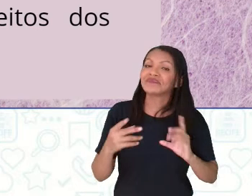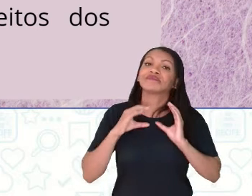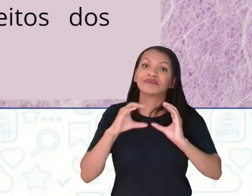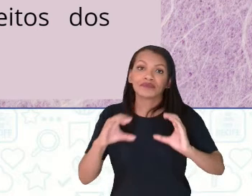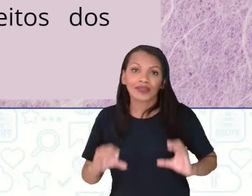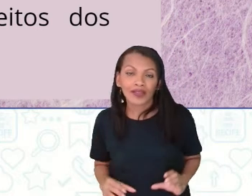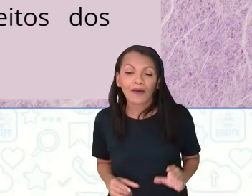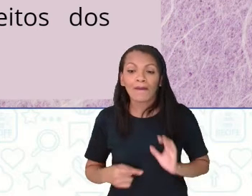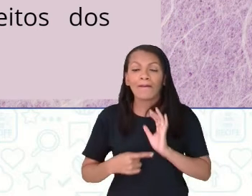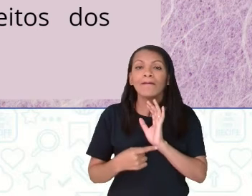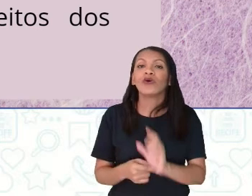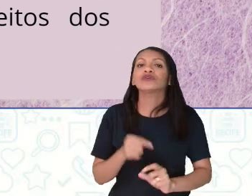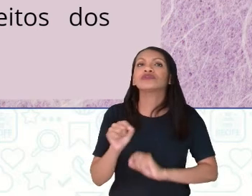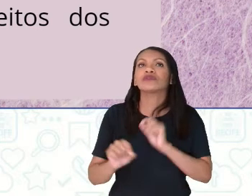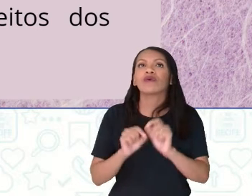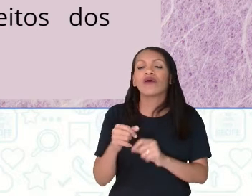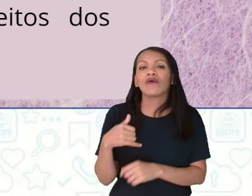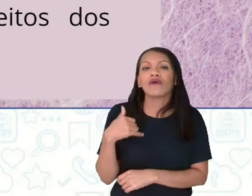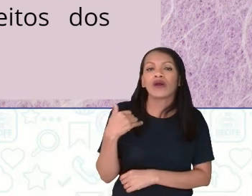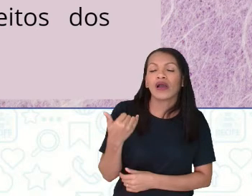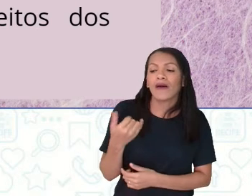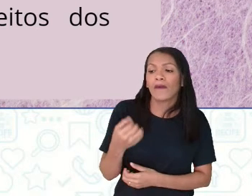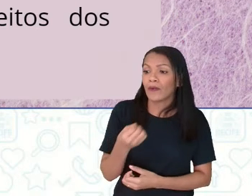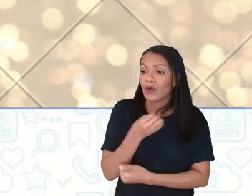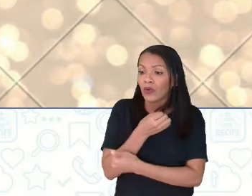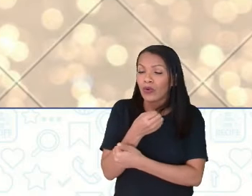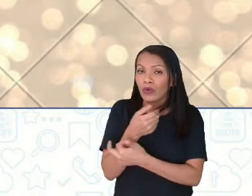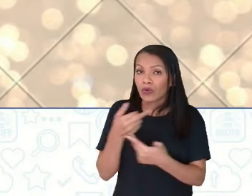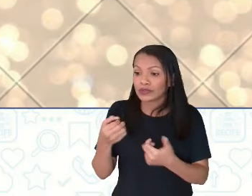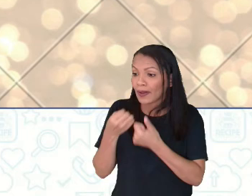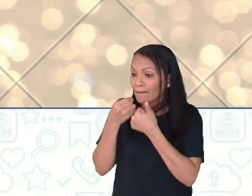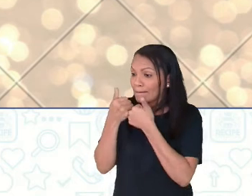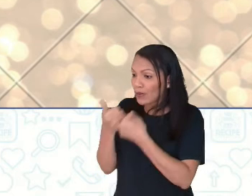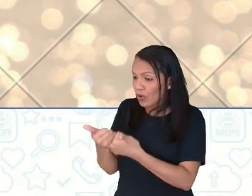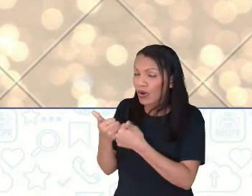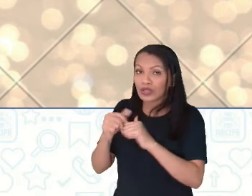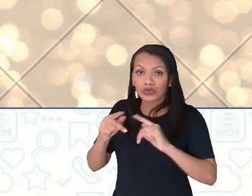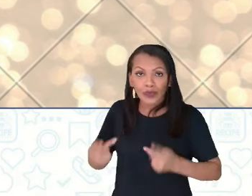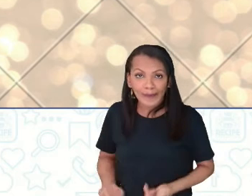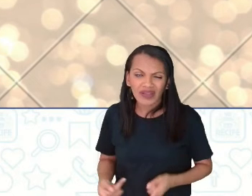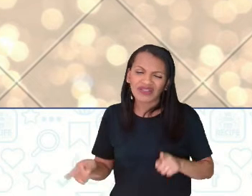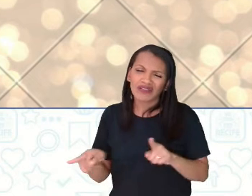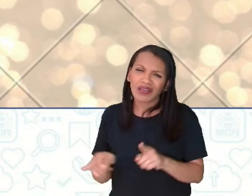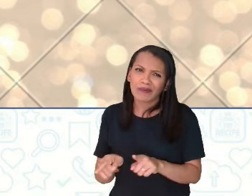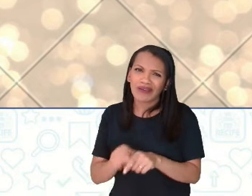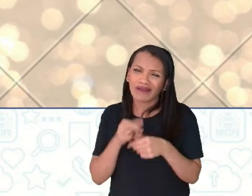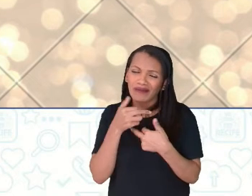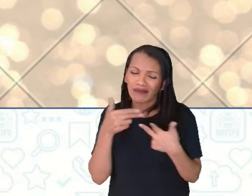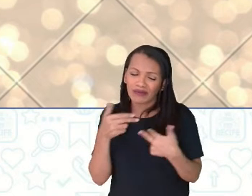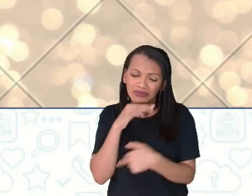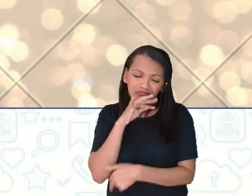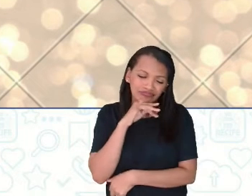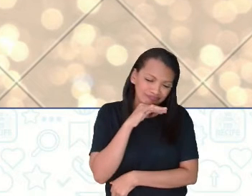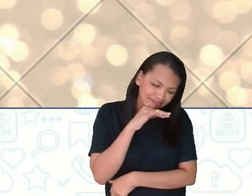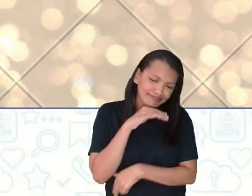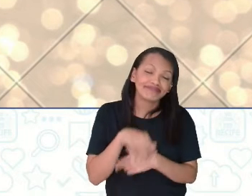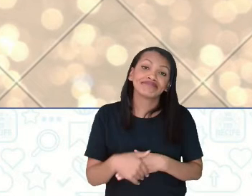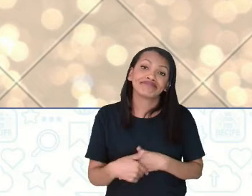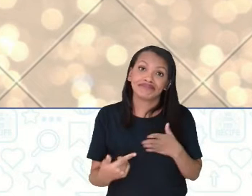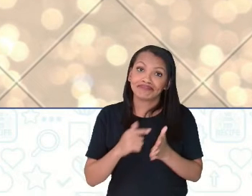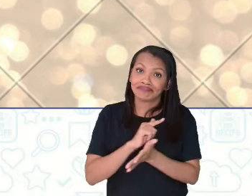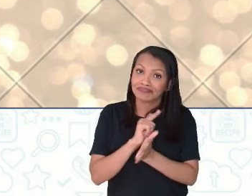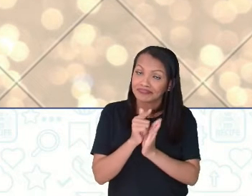apresenta virtudes, qualidades e defeitos dos seres humanos, né? Por se tratar de um